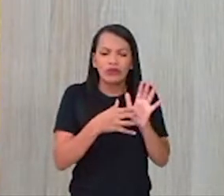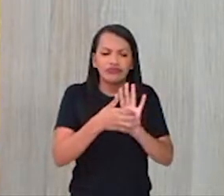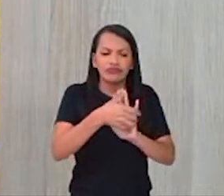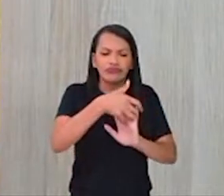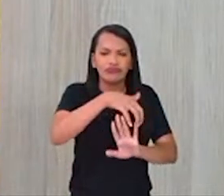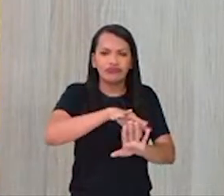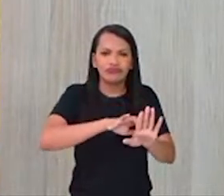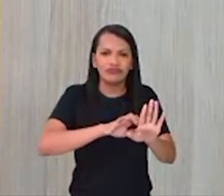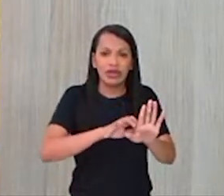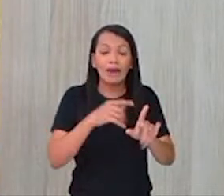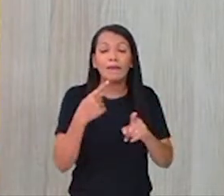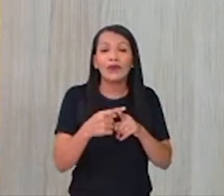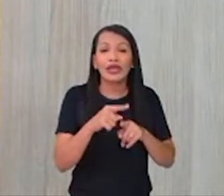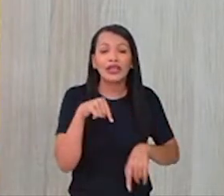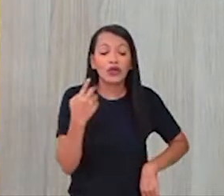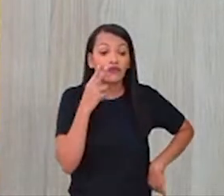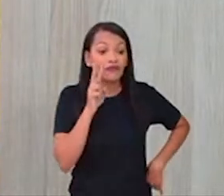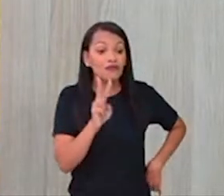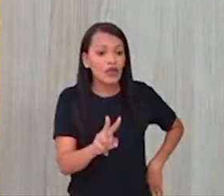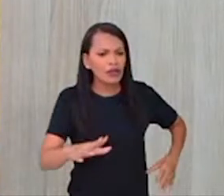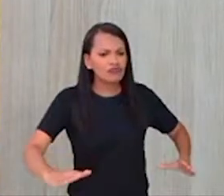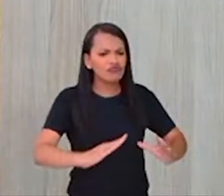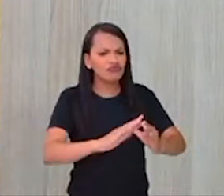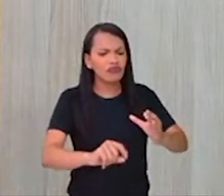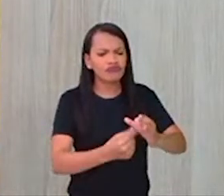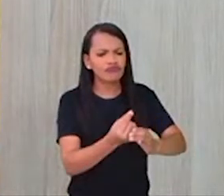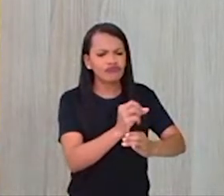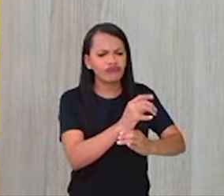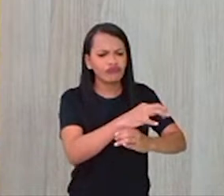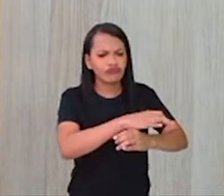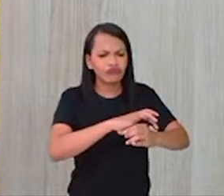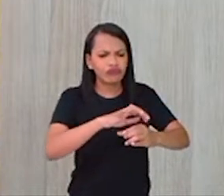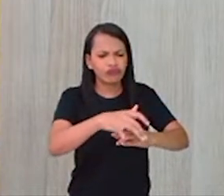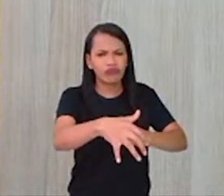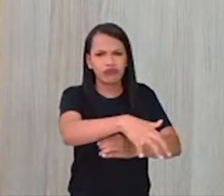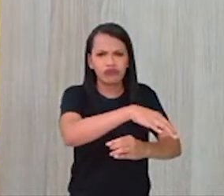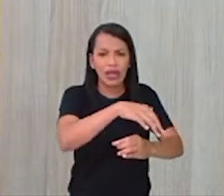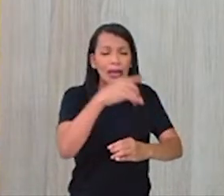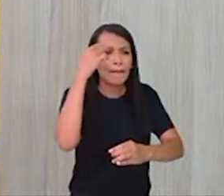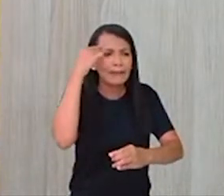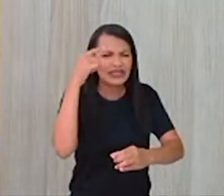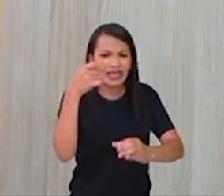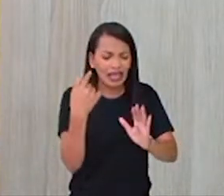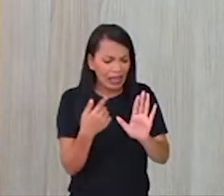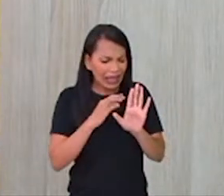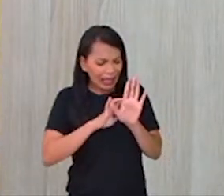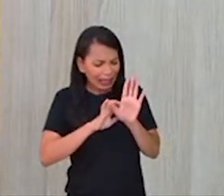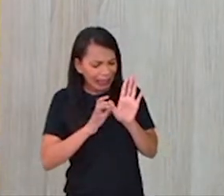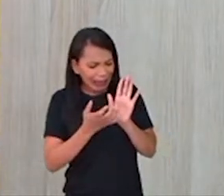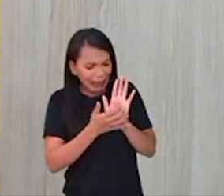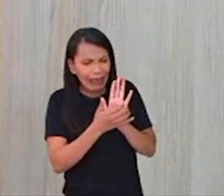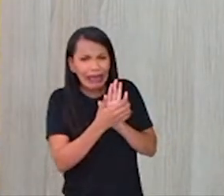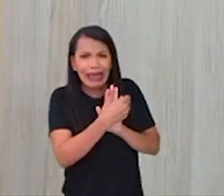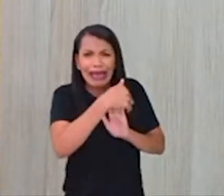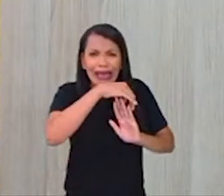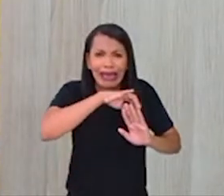formiguinhas estão sempre se mexendo ali juntinhas, umas com as outras, e é tudo tão amontoado que a gente visualiza essa